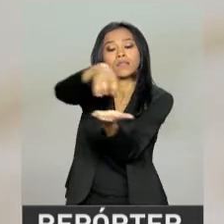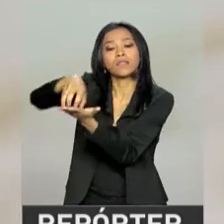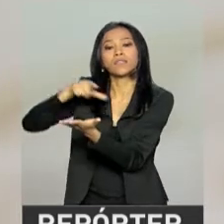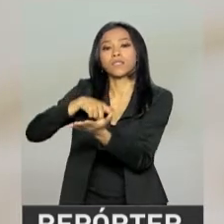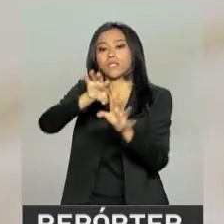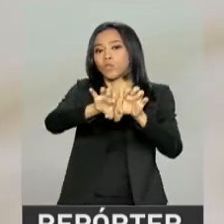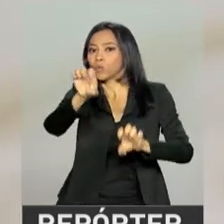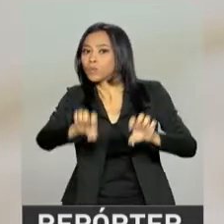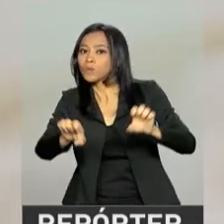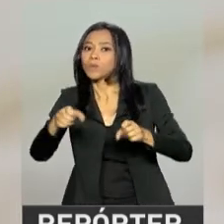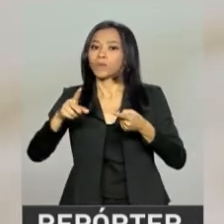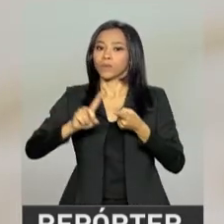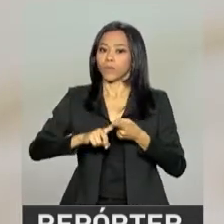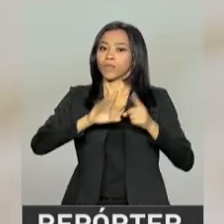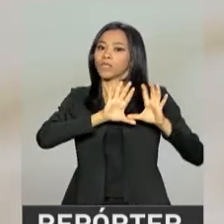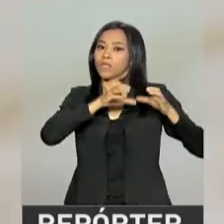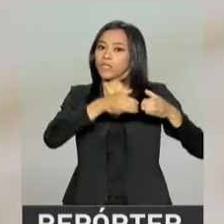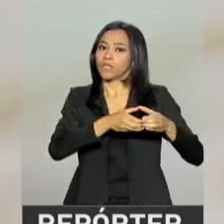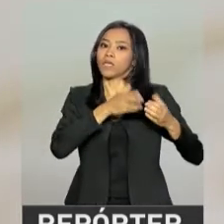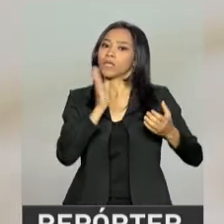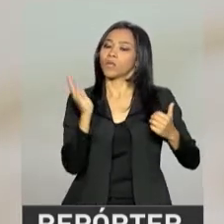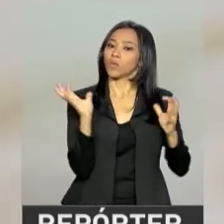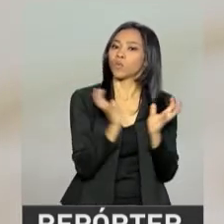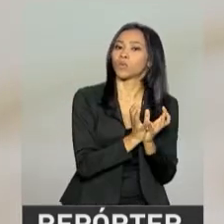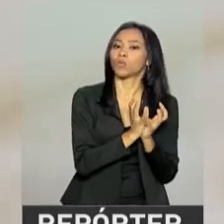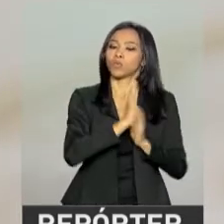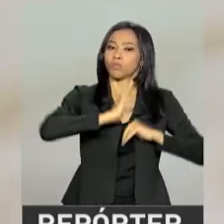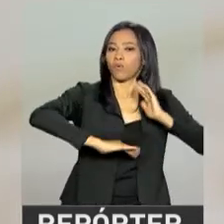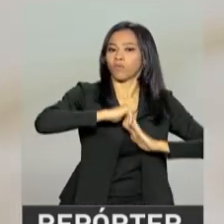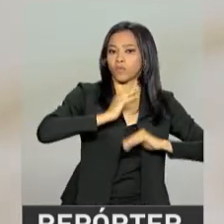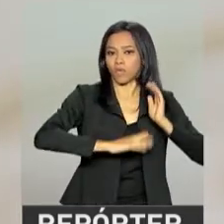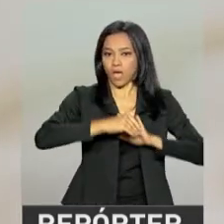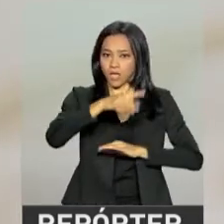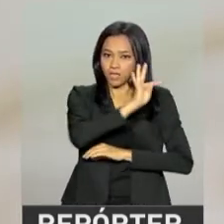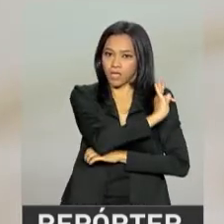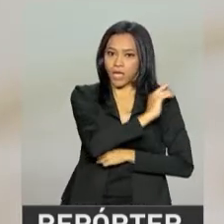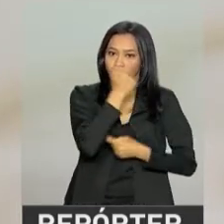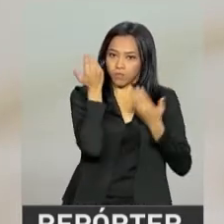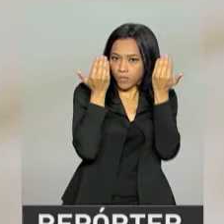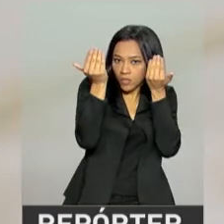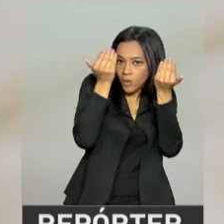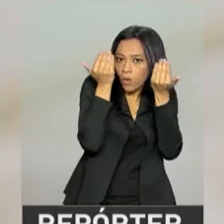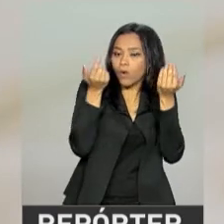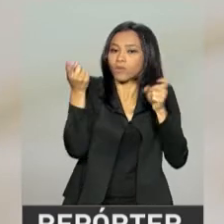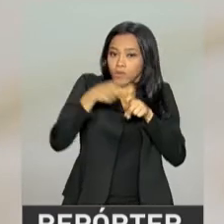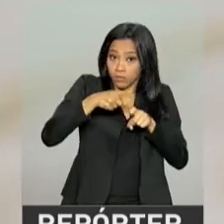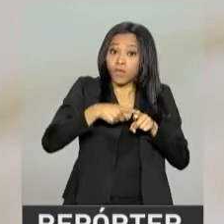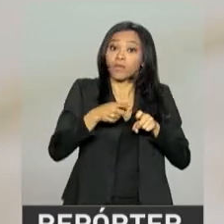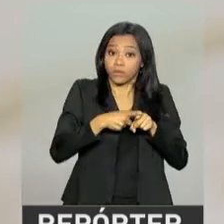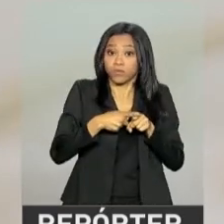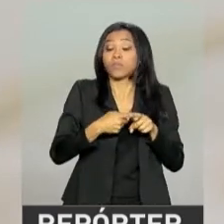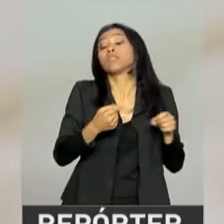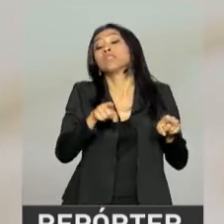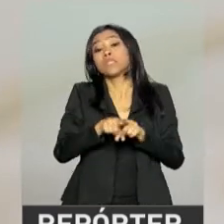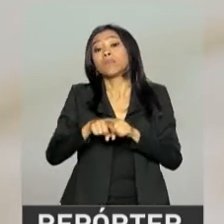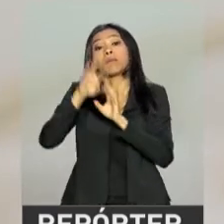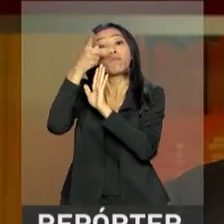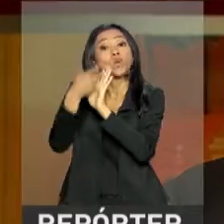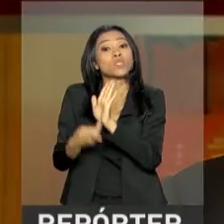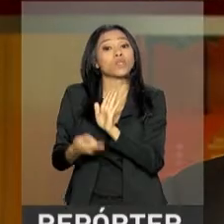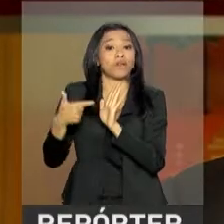física adequada recursos humanos e equipe técnica como psicólogos e médicos além de projeto terapêutico